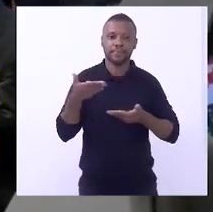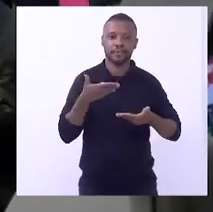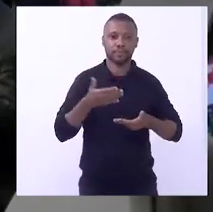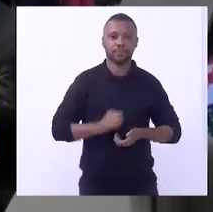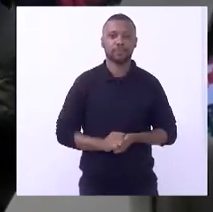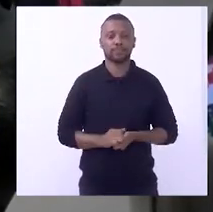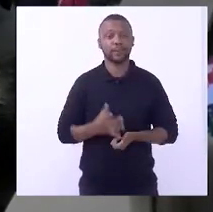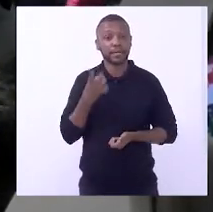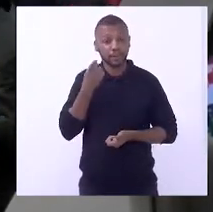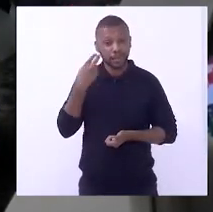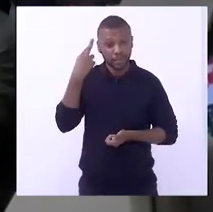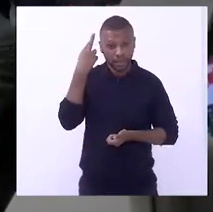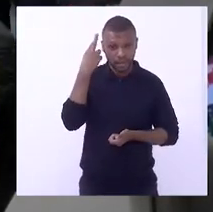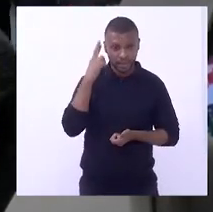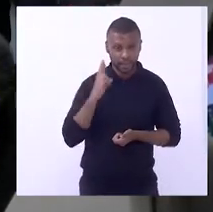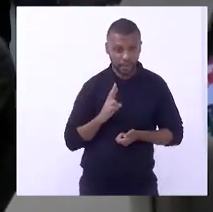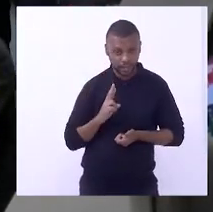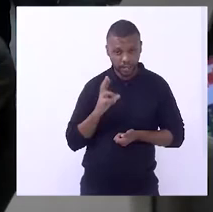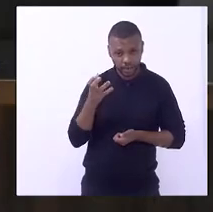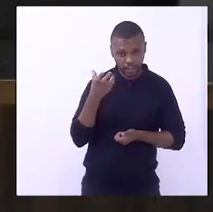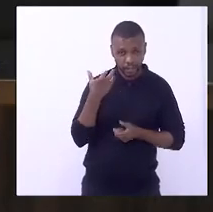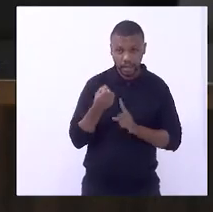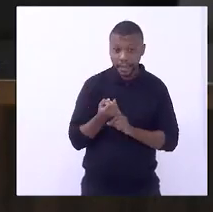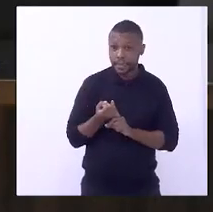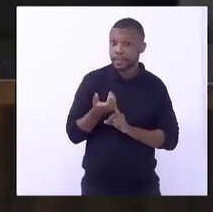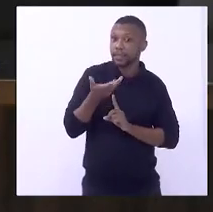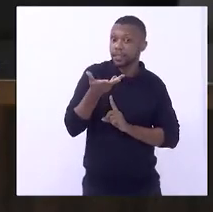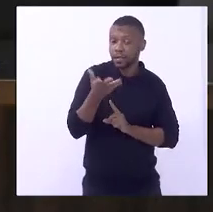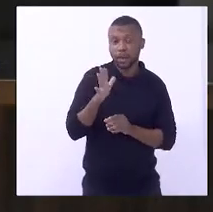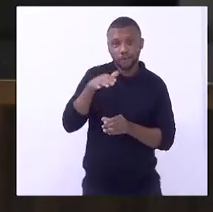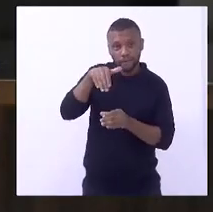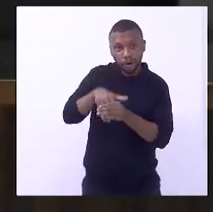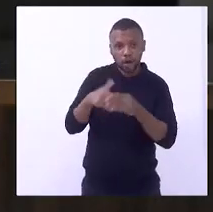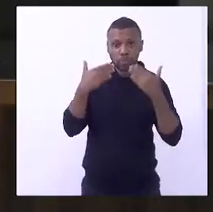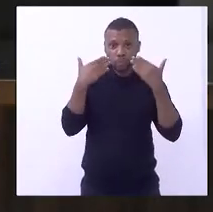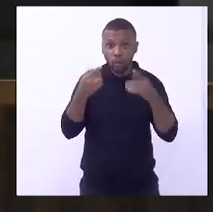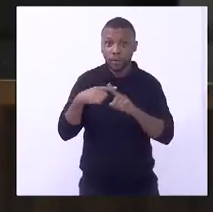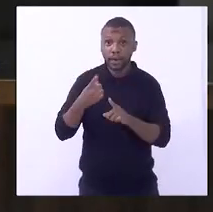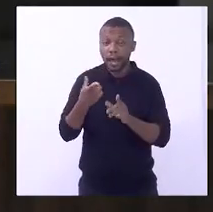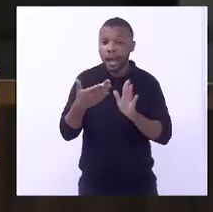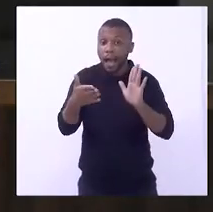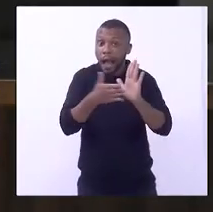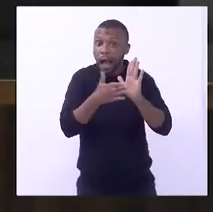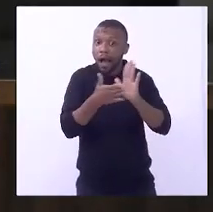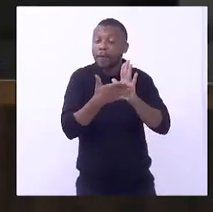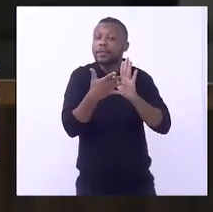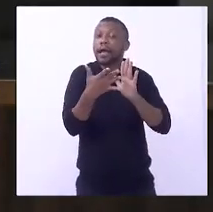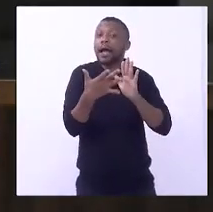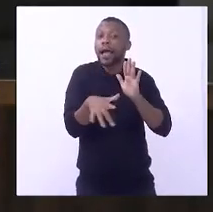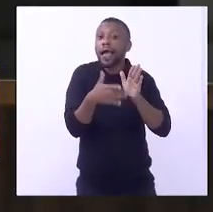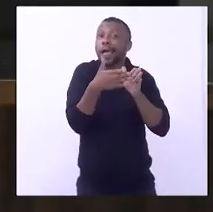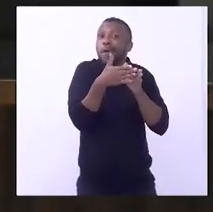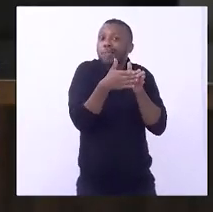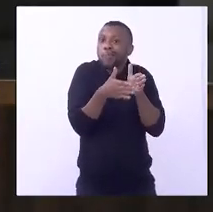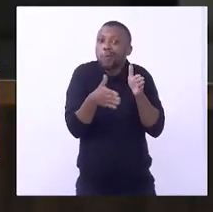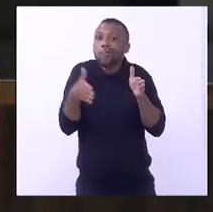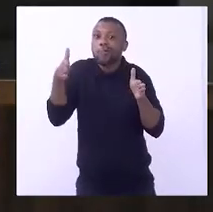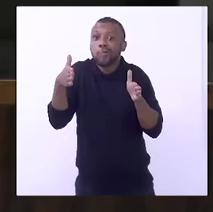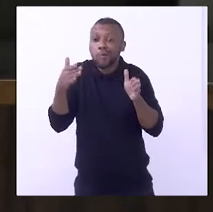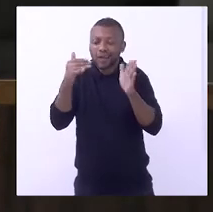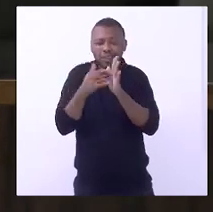Deputada Renata, vai querer declaração de voto? Porque nós temos uma pauta longa. Quer fazer ao final?